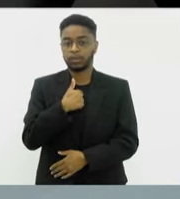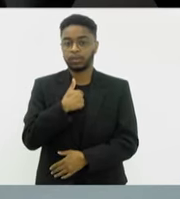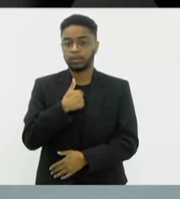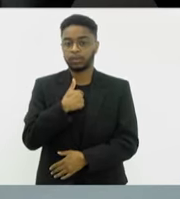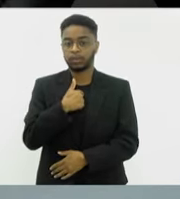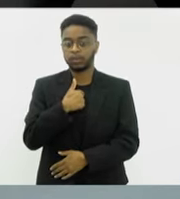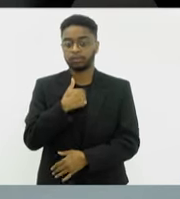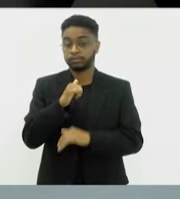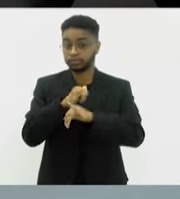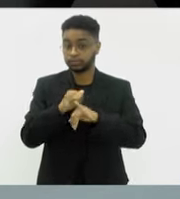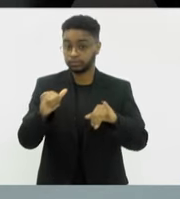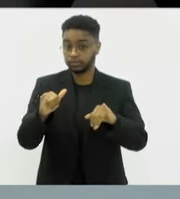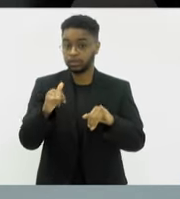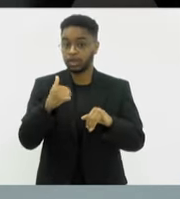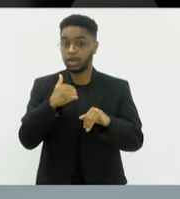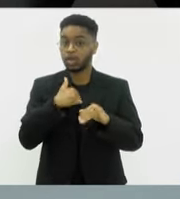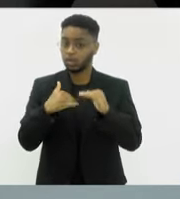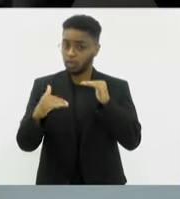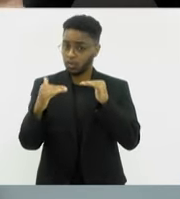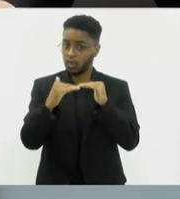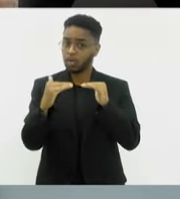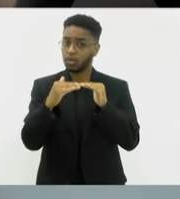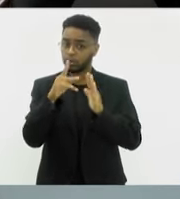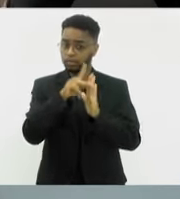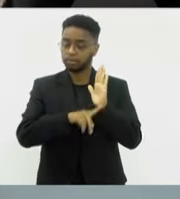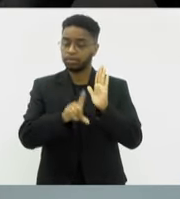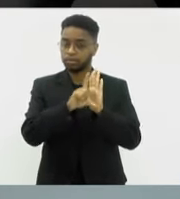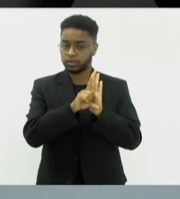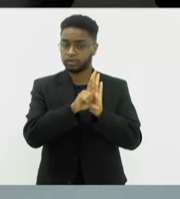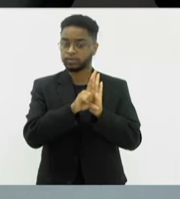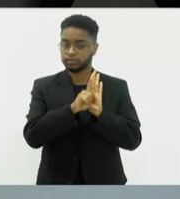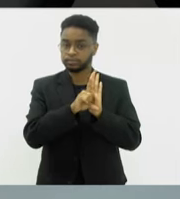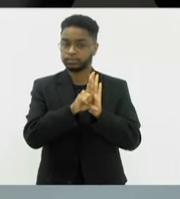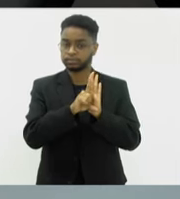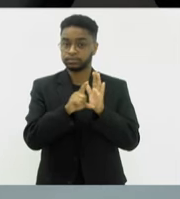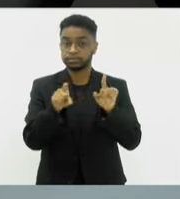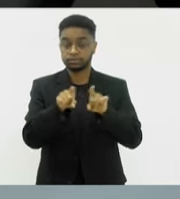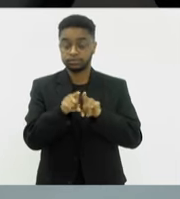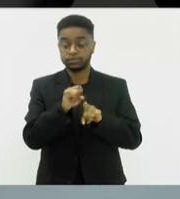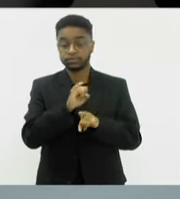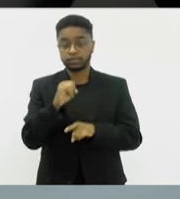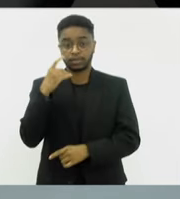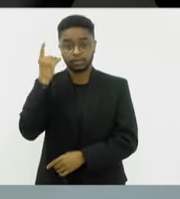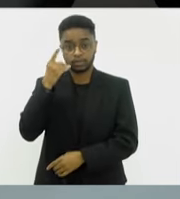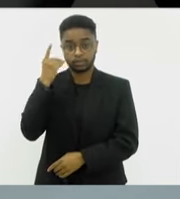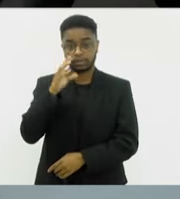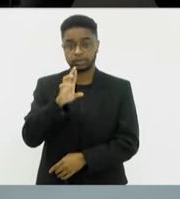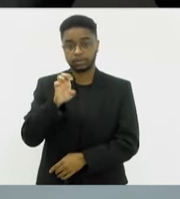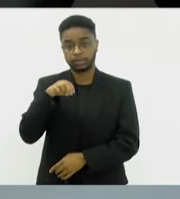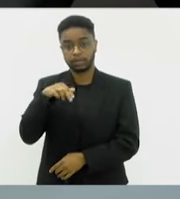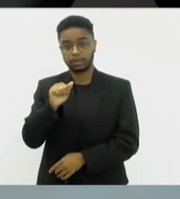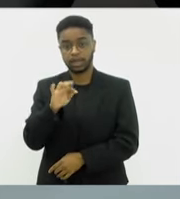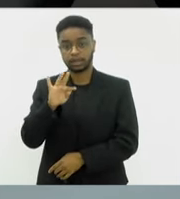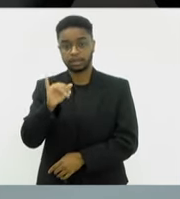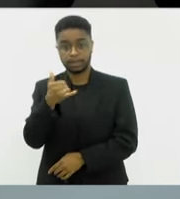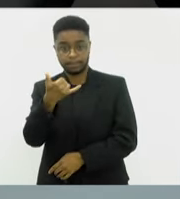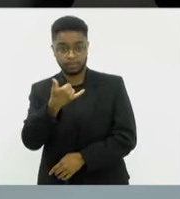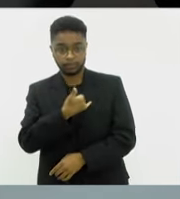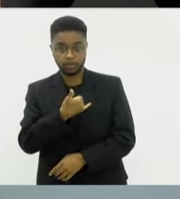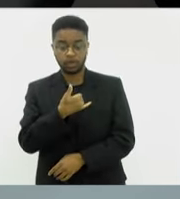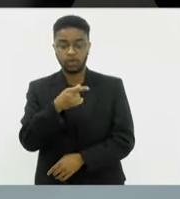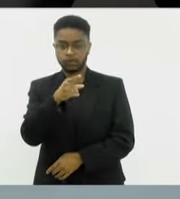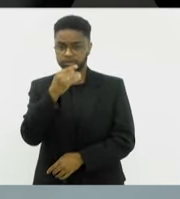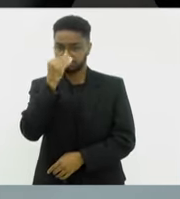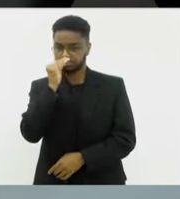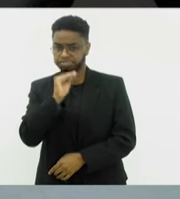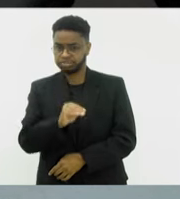eu fiz questão de dizer que eu sou totalmente favorável ao projeto. Inclusive, se a deputada Renata tivesse me dito assim... Você abre mão